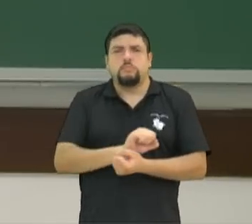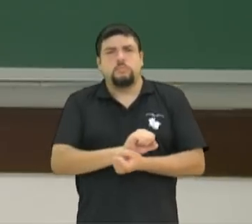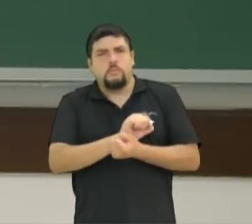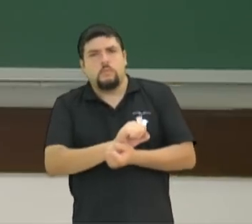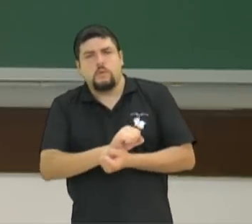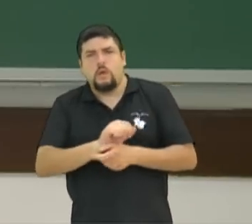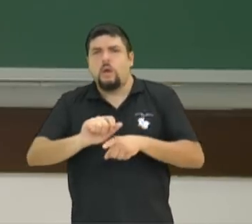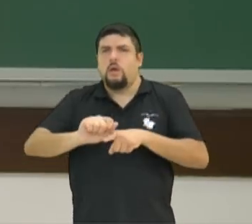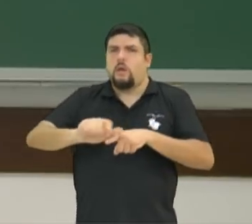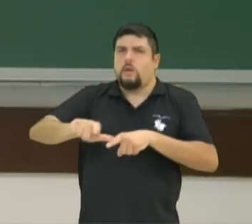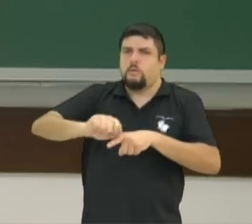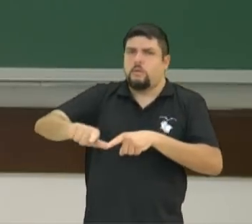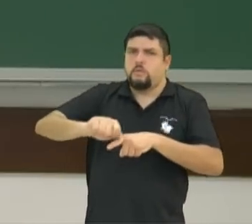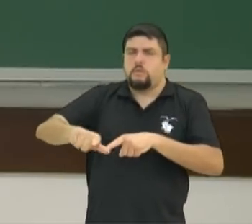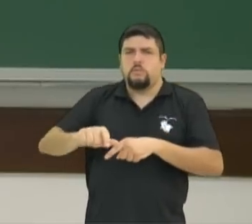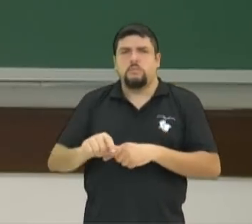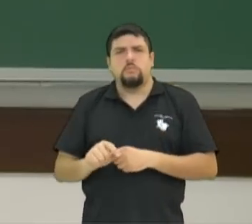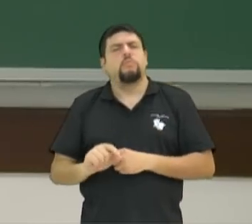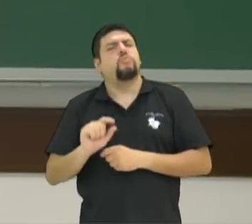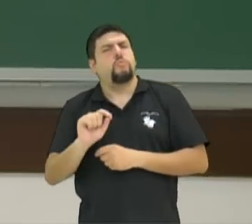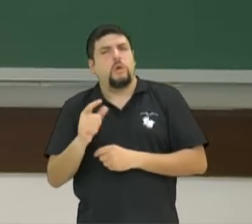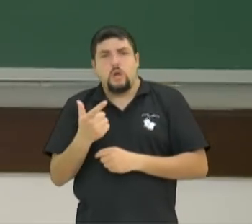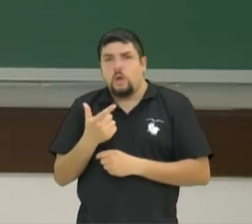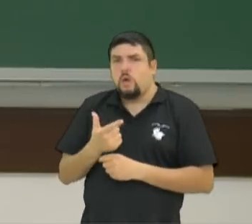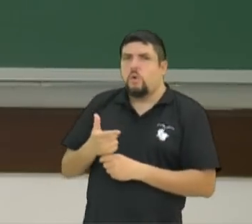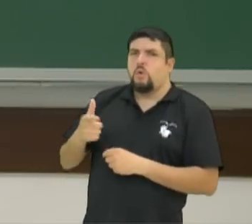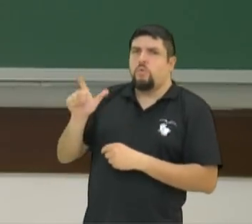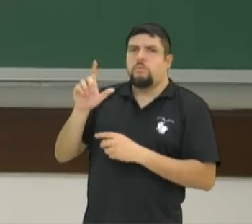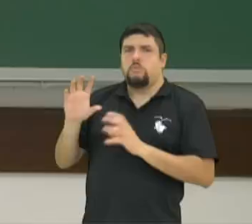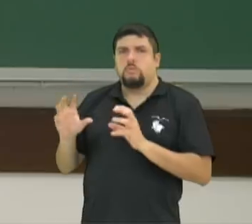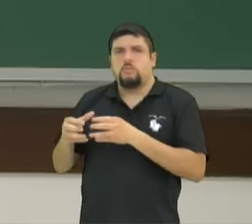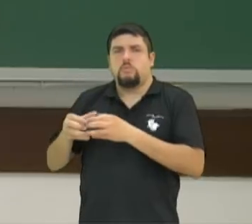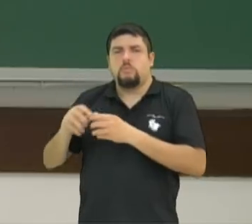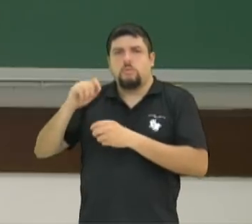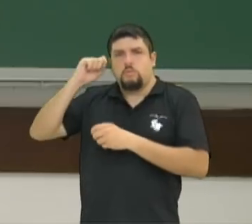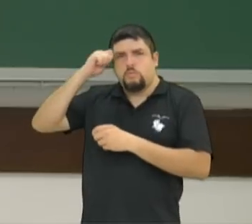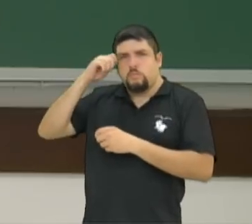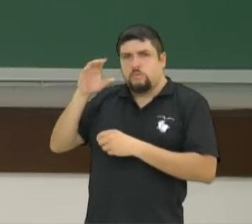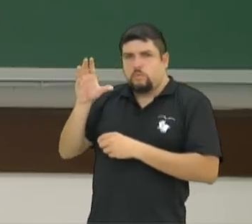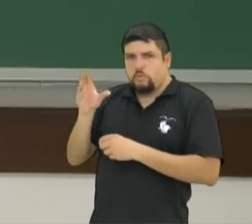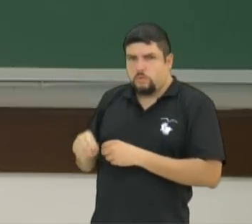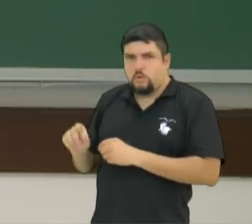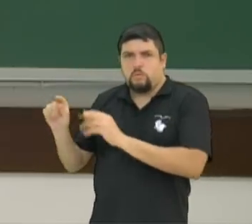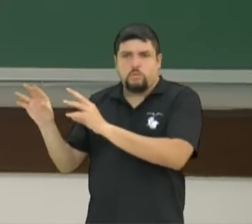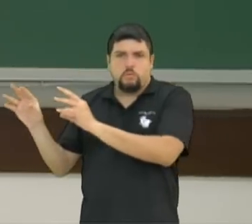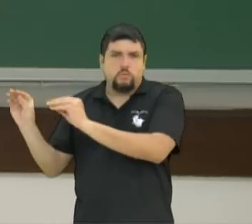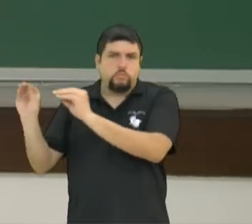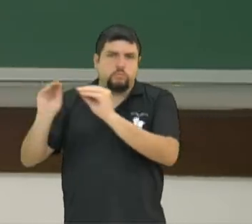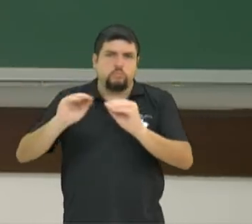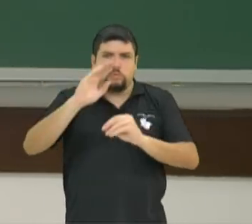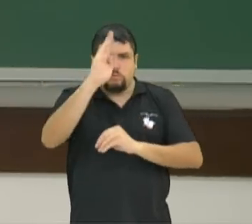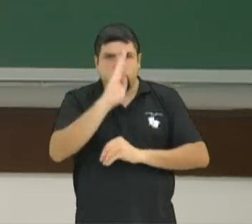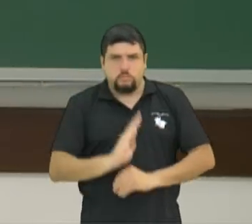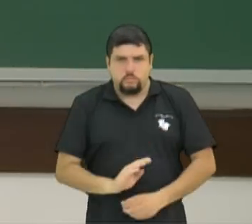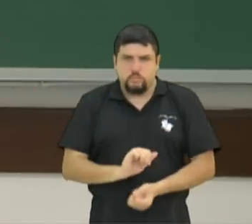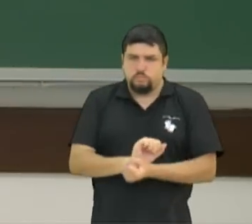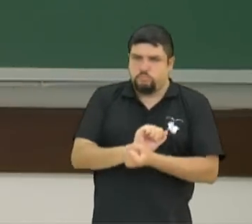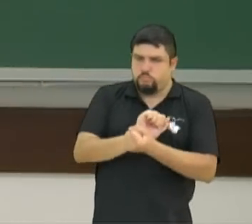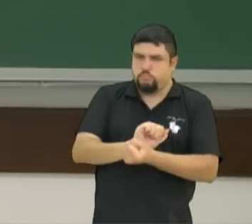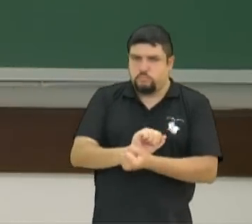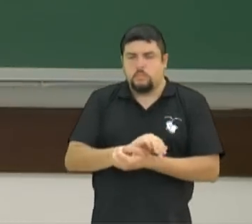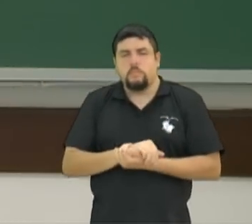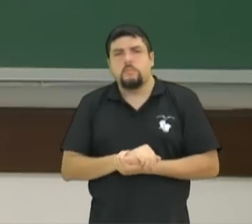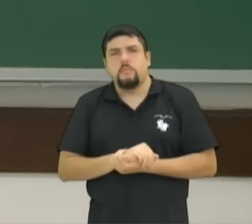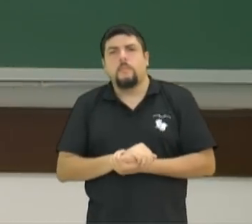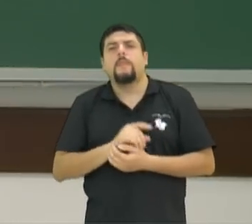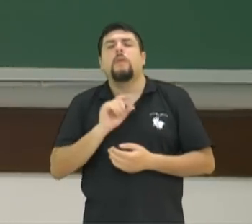uma outra categorização dessas pessoas africanas que vieram para o Brasil para serem escravizadas, né? Geralmente um